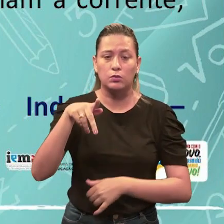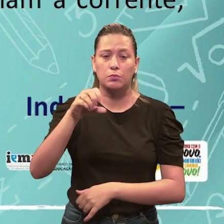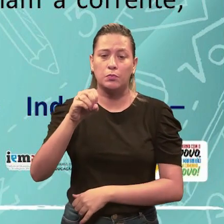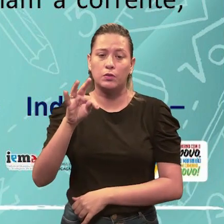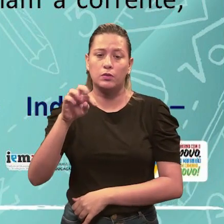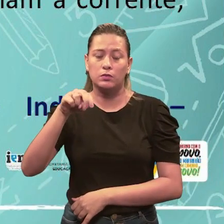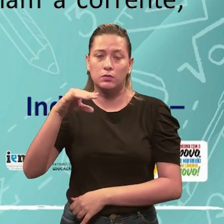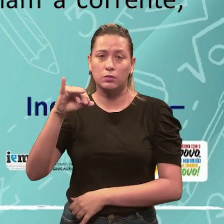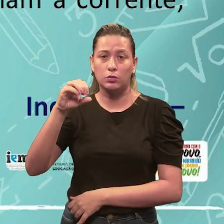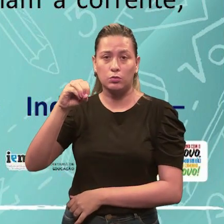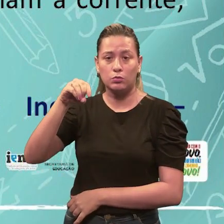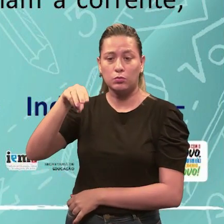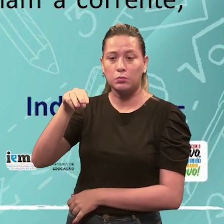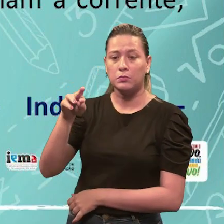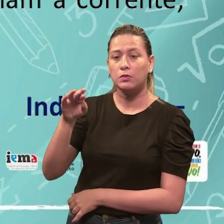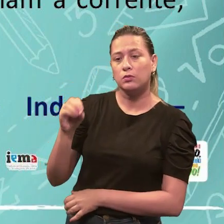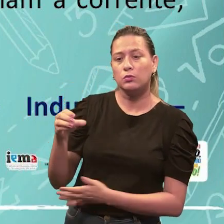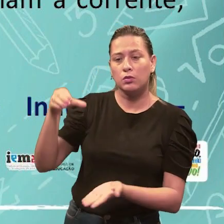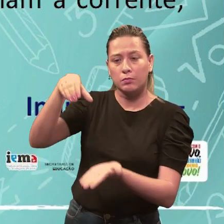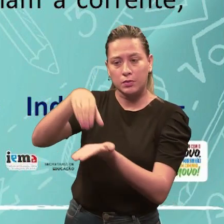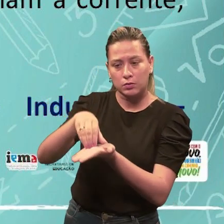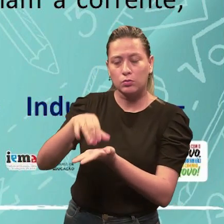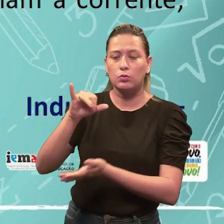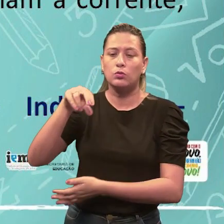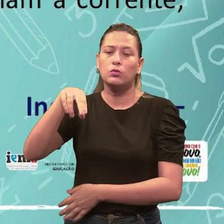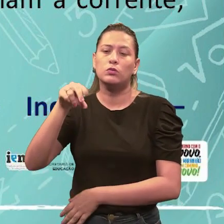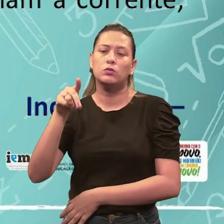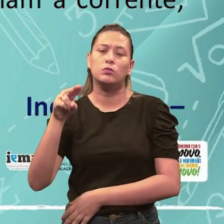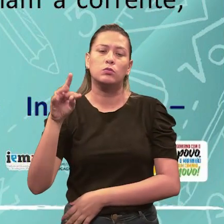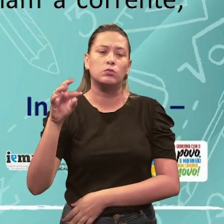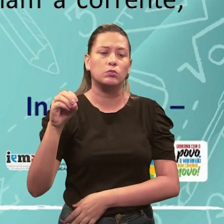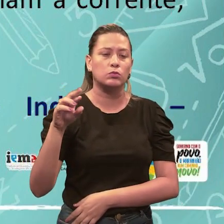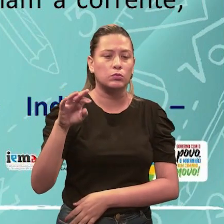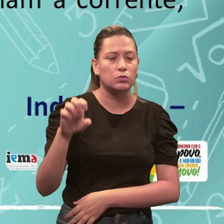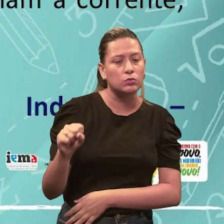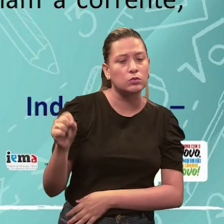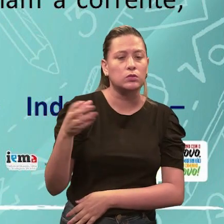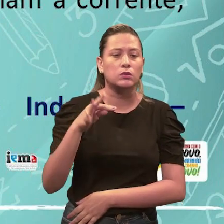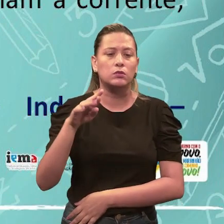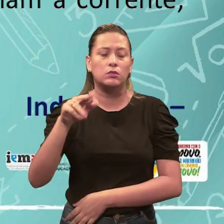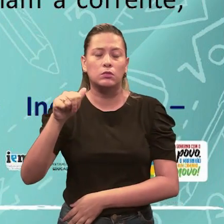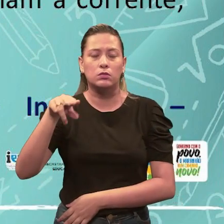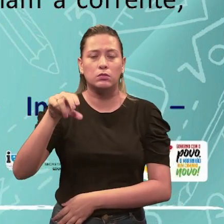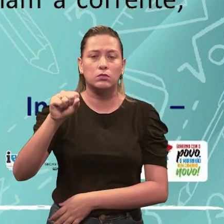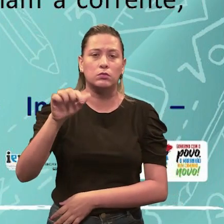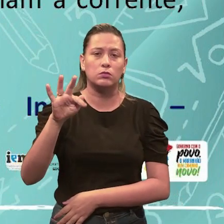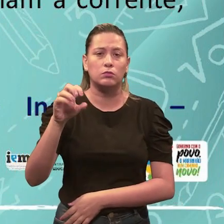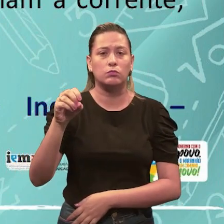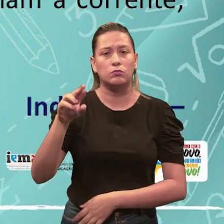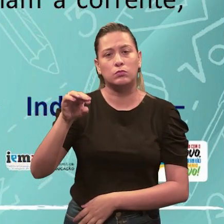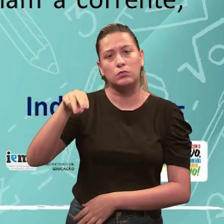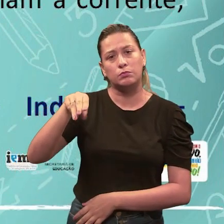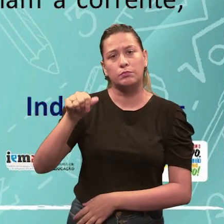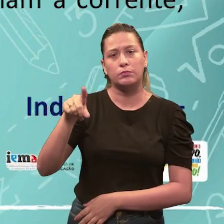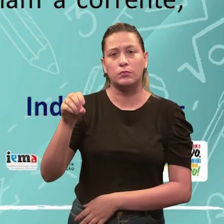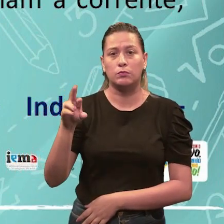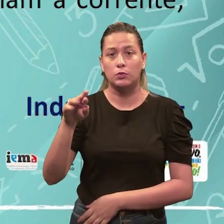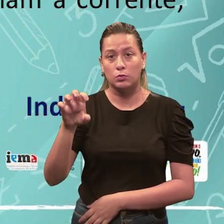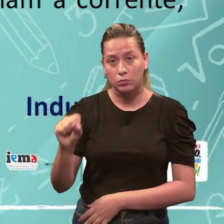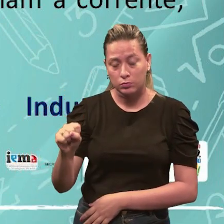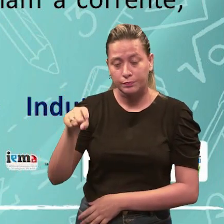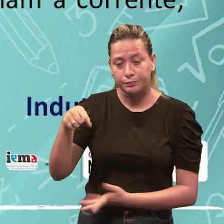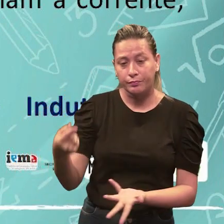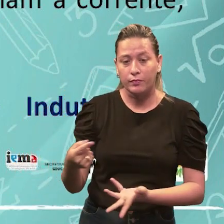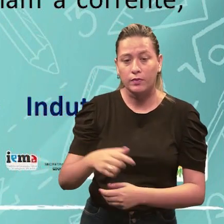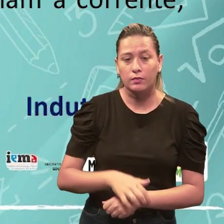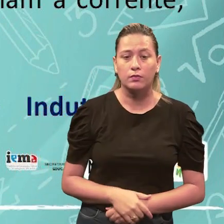resistores, potenciômetro, capacitores, indutores, transformadores. Eles não geram a energia, mas